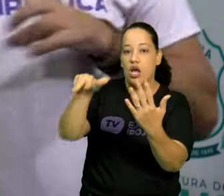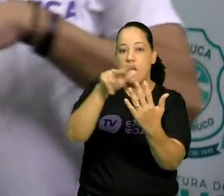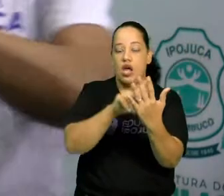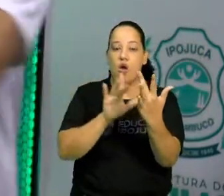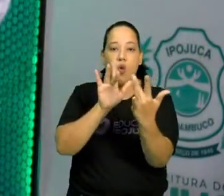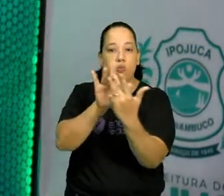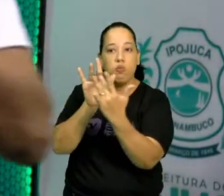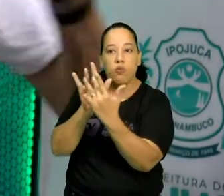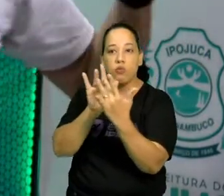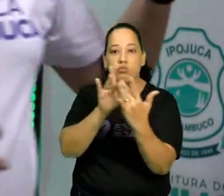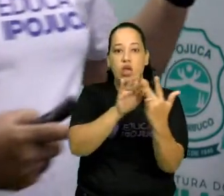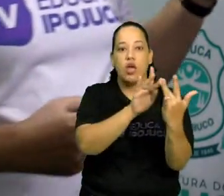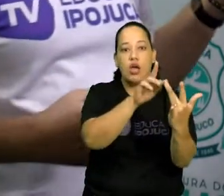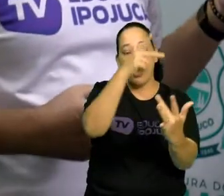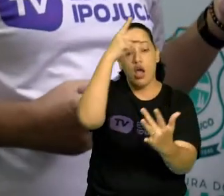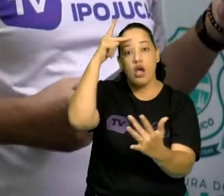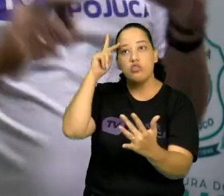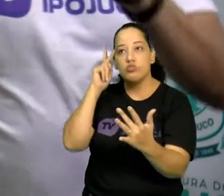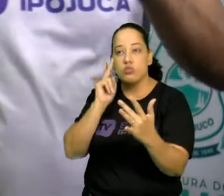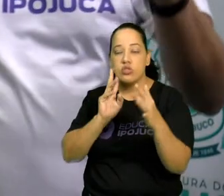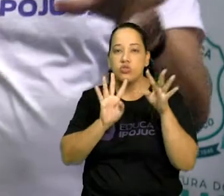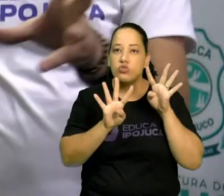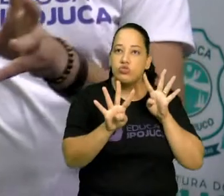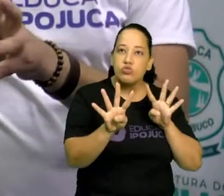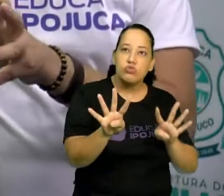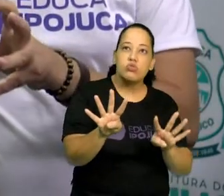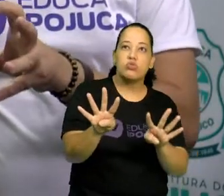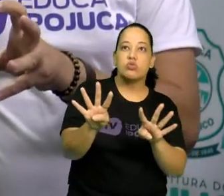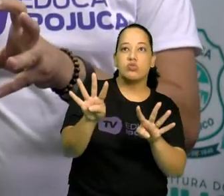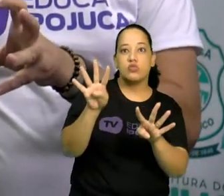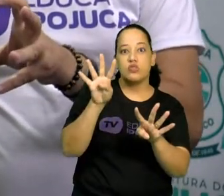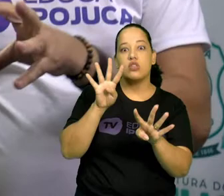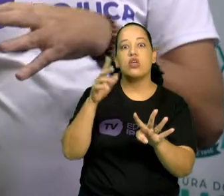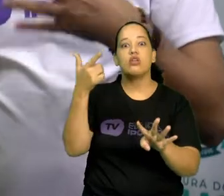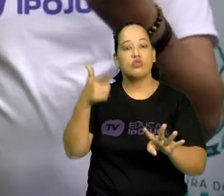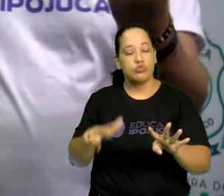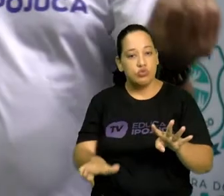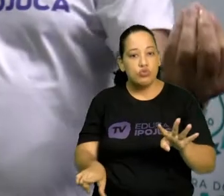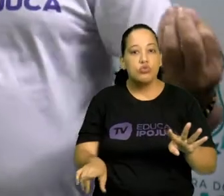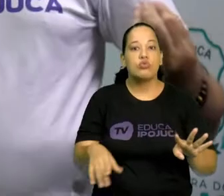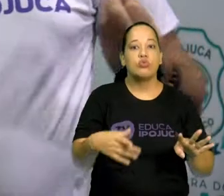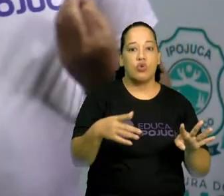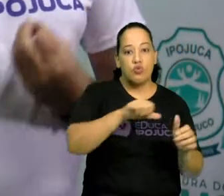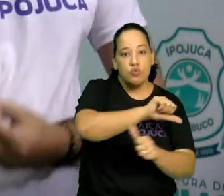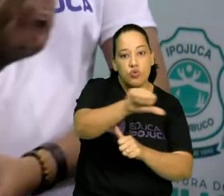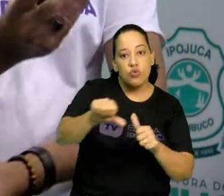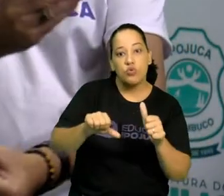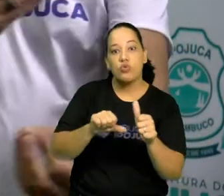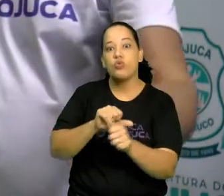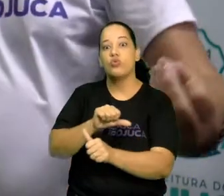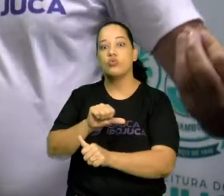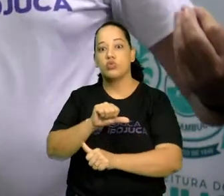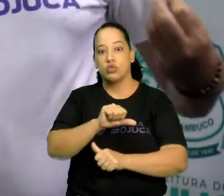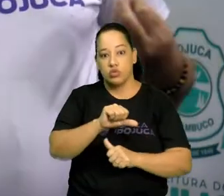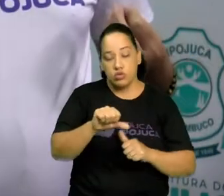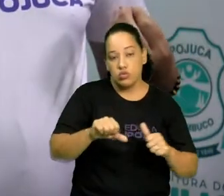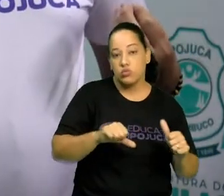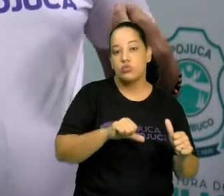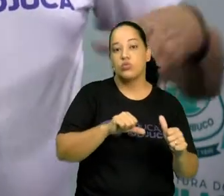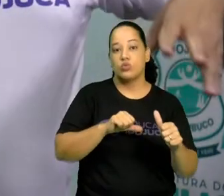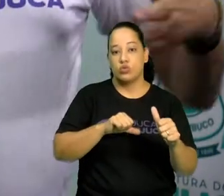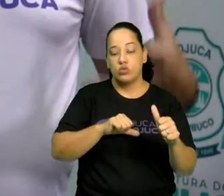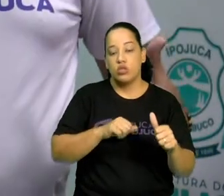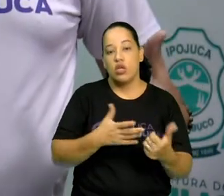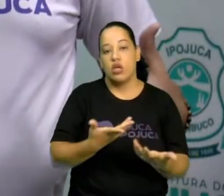e se chama a atenção do público para o vídeo quebra essa quarta parede novamente ele brinca com esses elementos